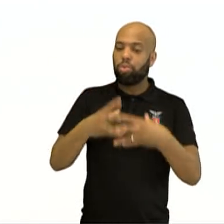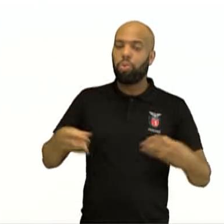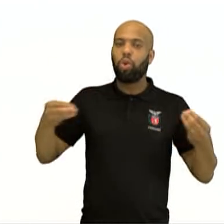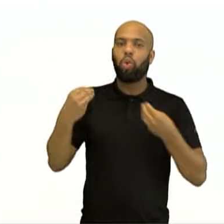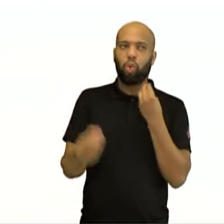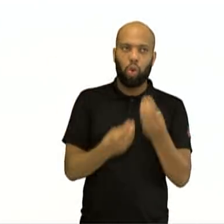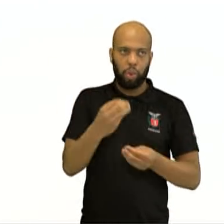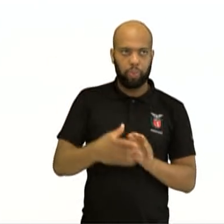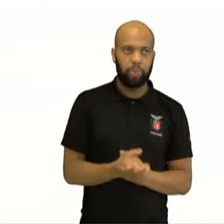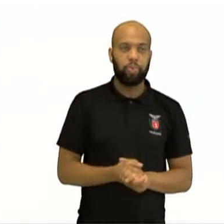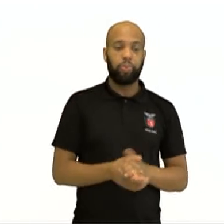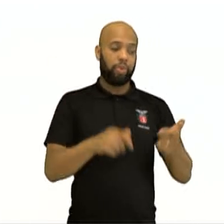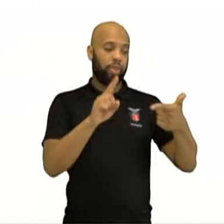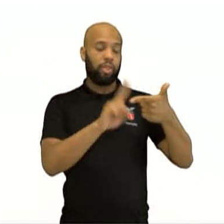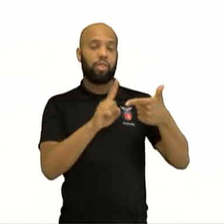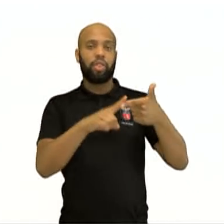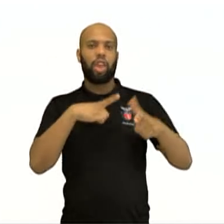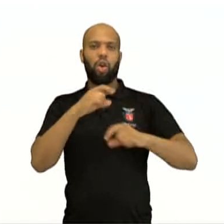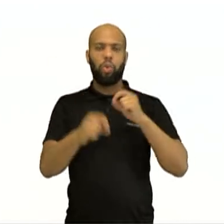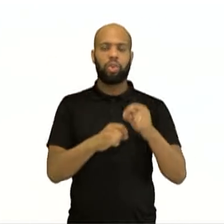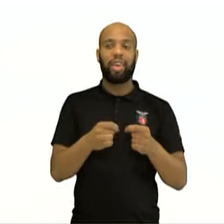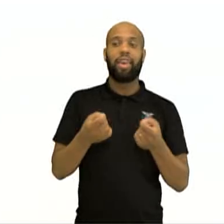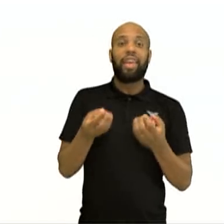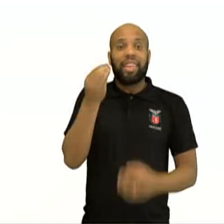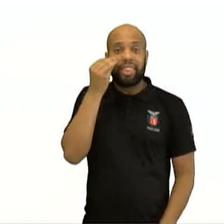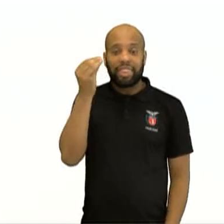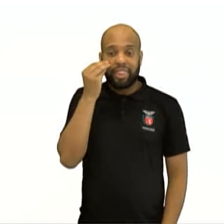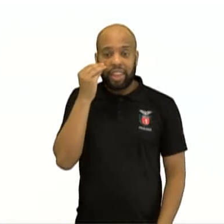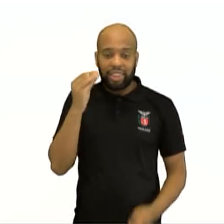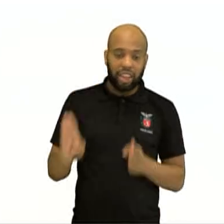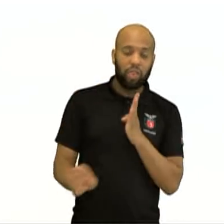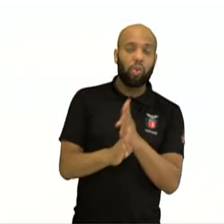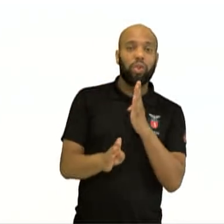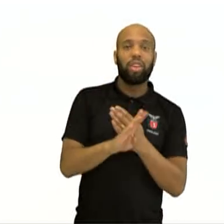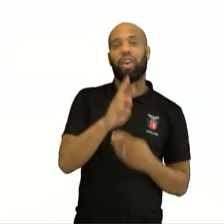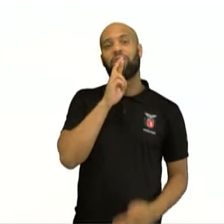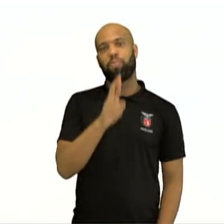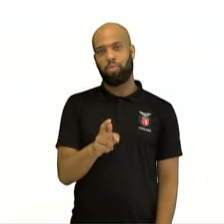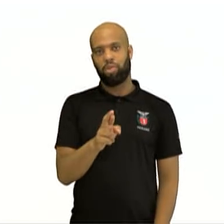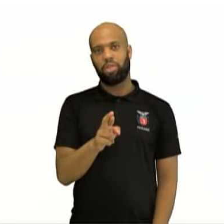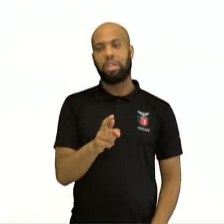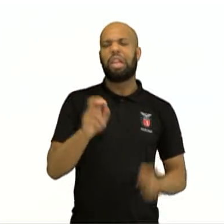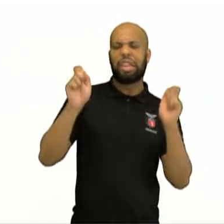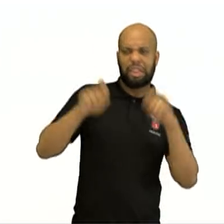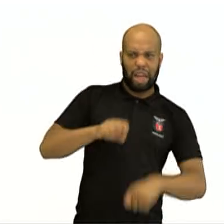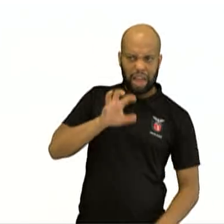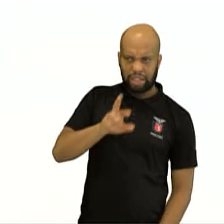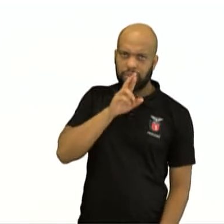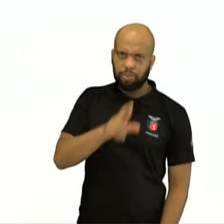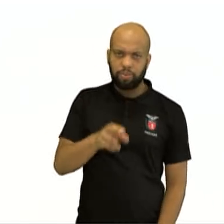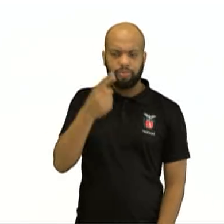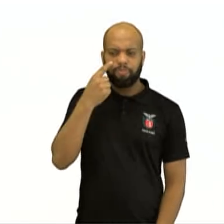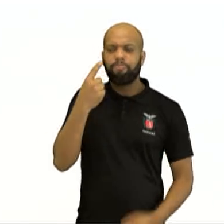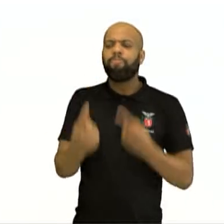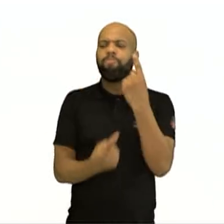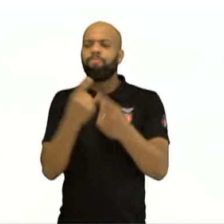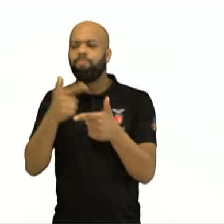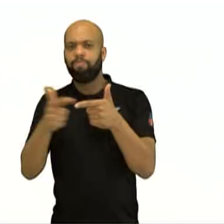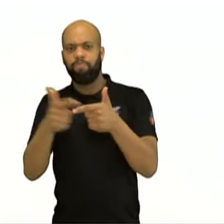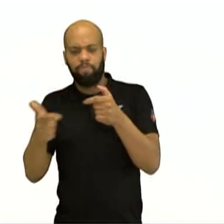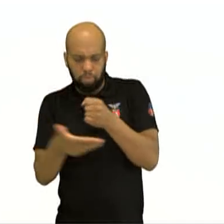de hipótese, busca-se resolver o problema com possíveis respostas. Vamos buscar qual é a origem do